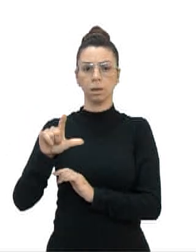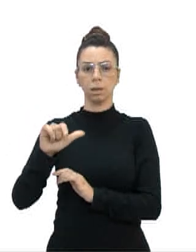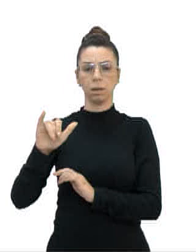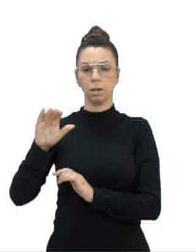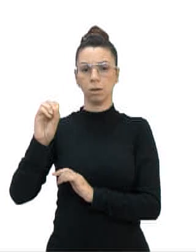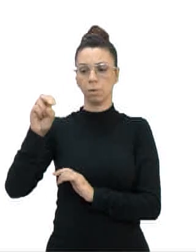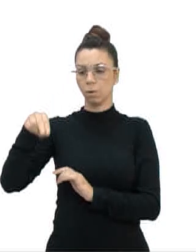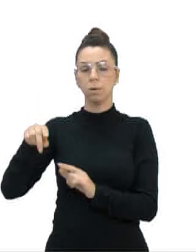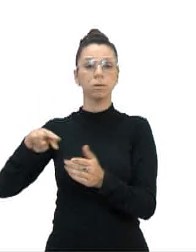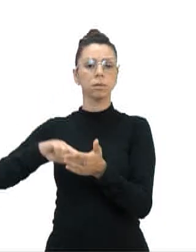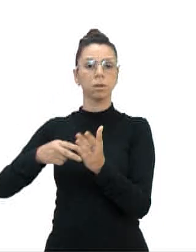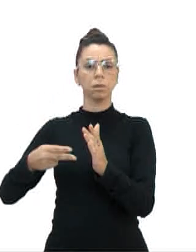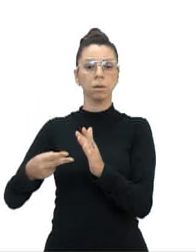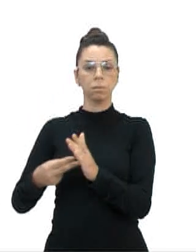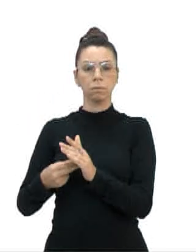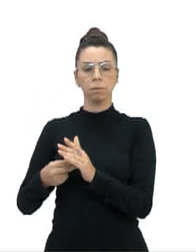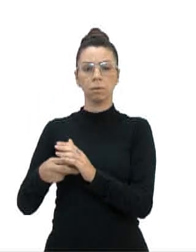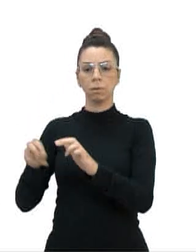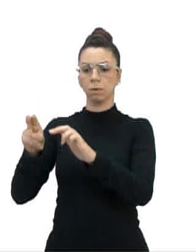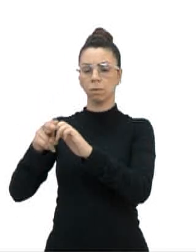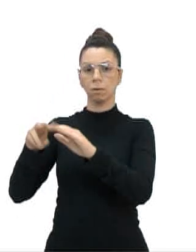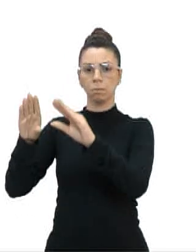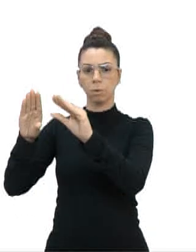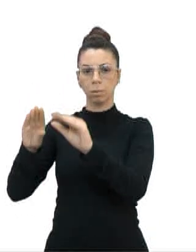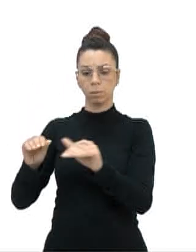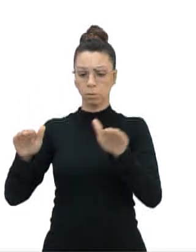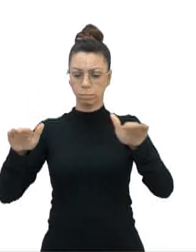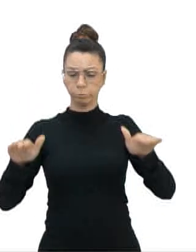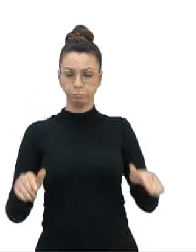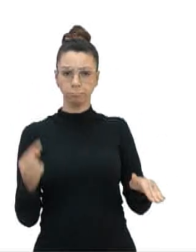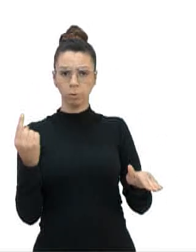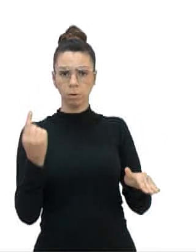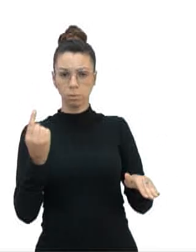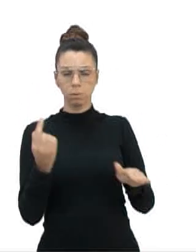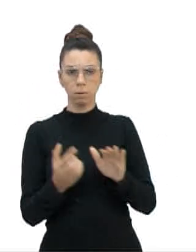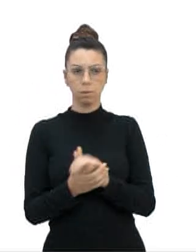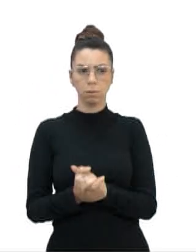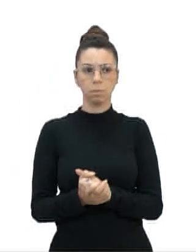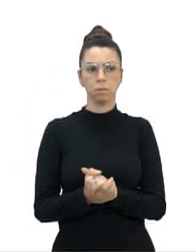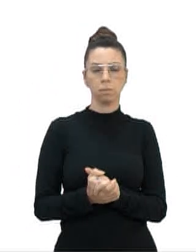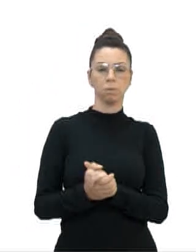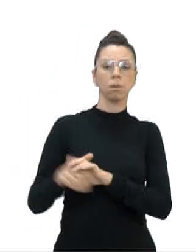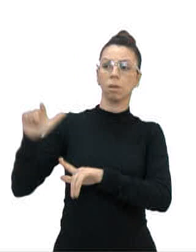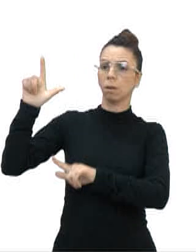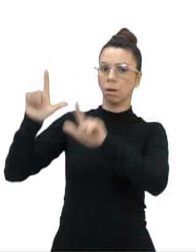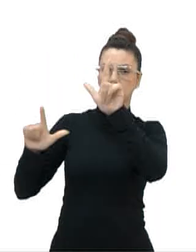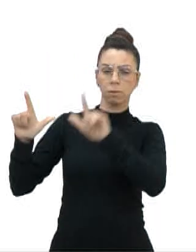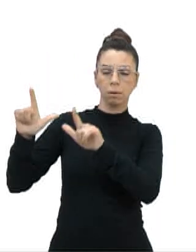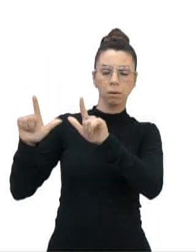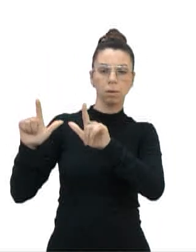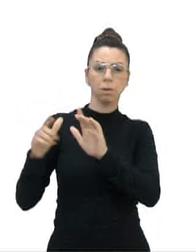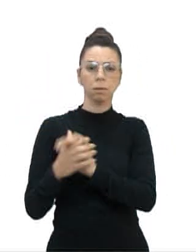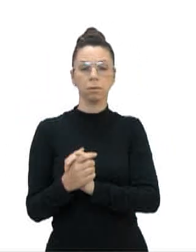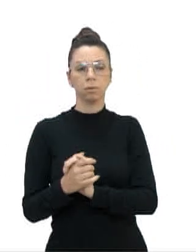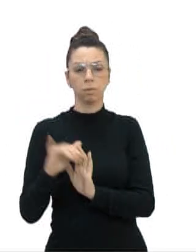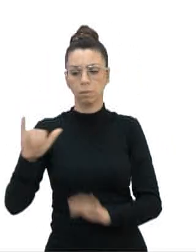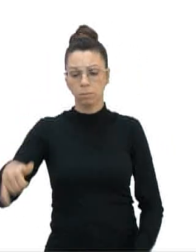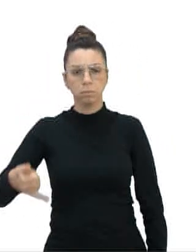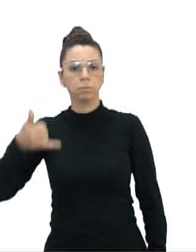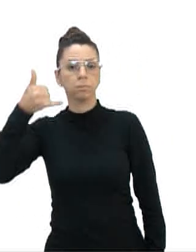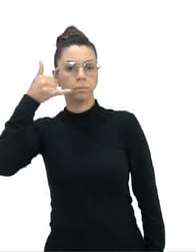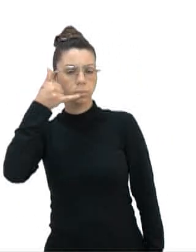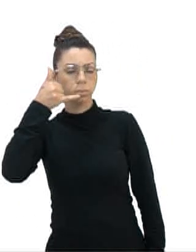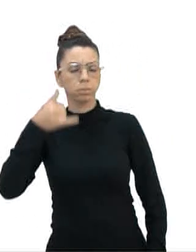el televisor, el teléfono. Professor, como seria então o telefone celular? Porque hoje em dia nós sabemos,